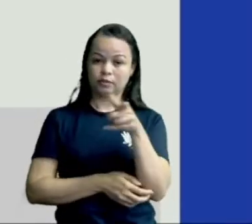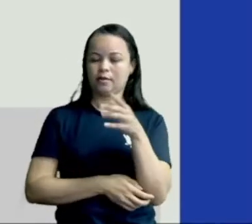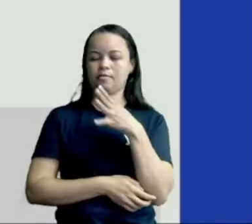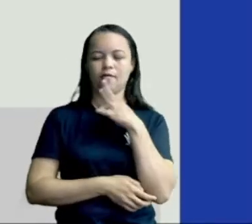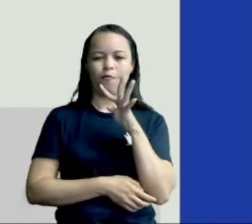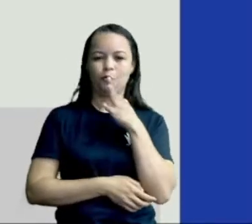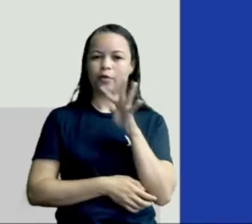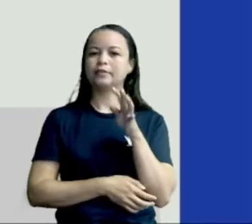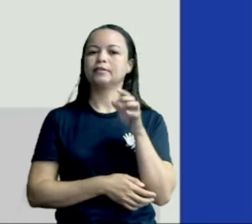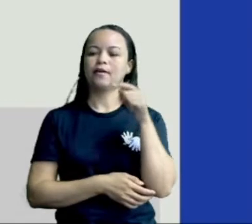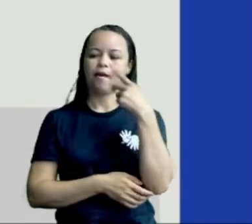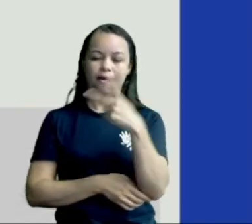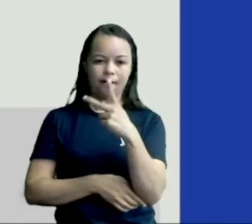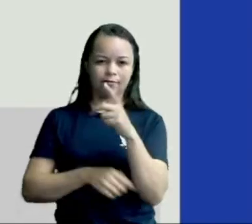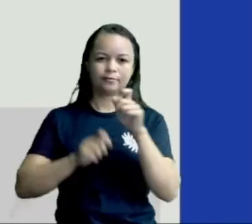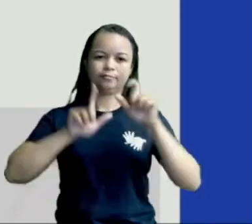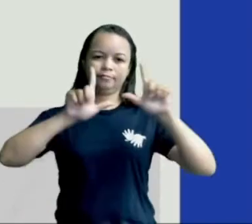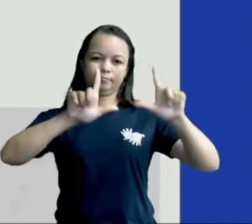de Santo Antão.